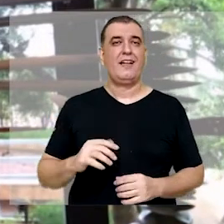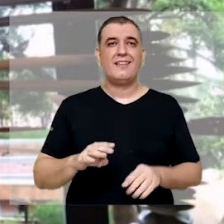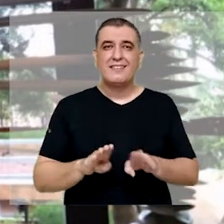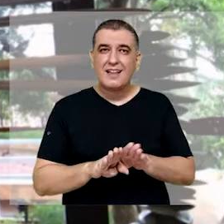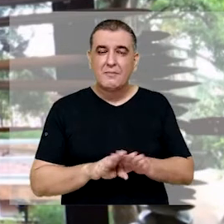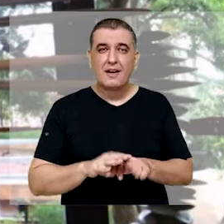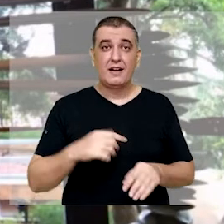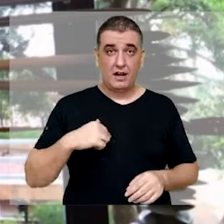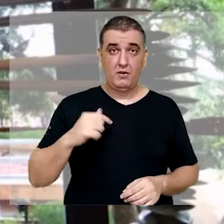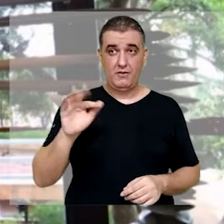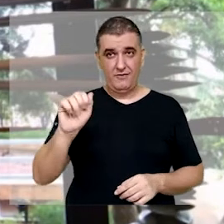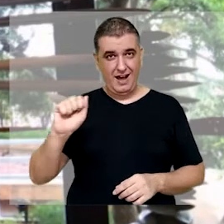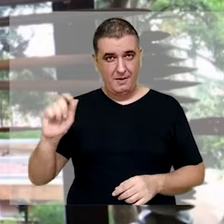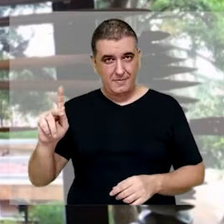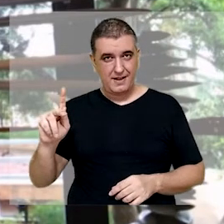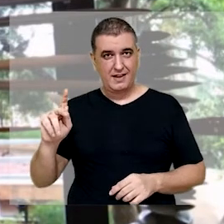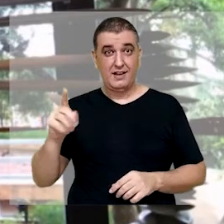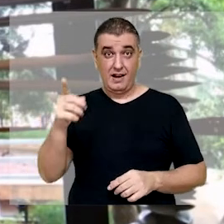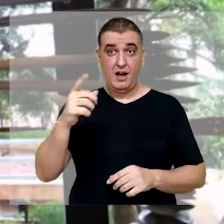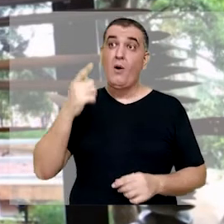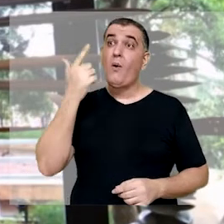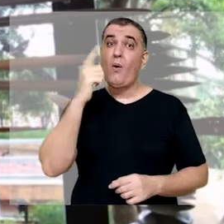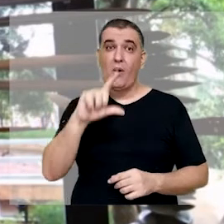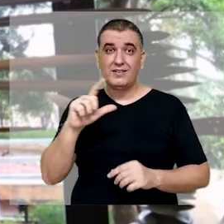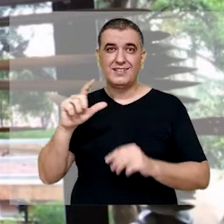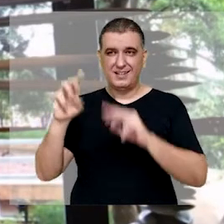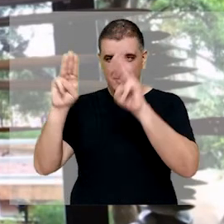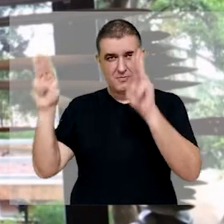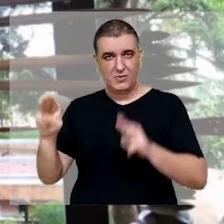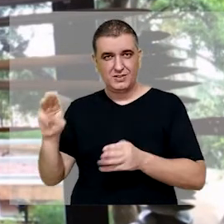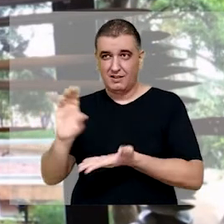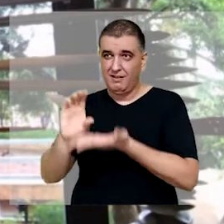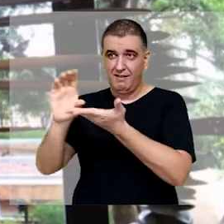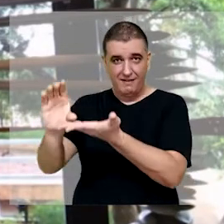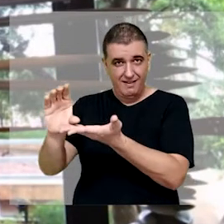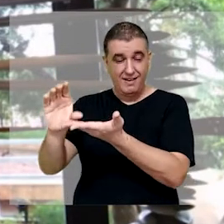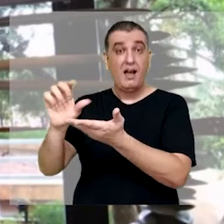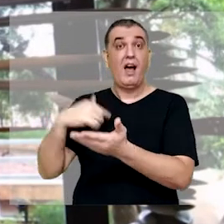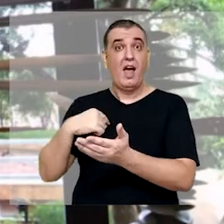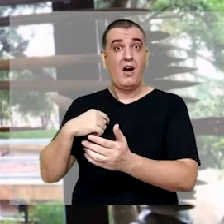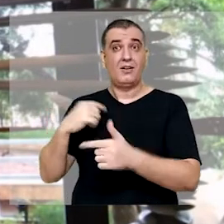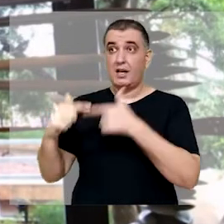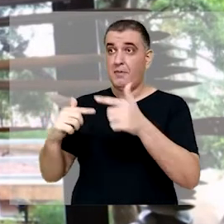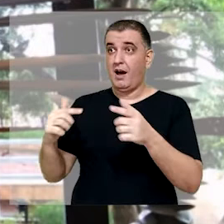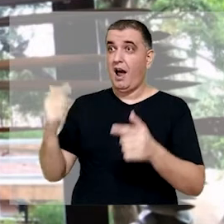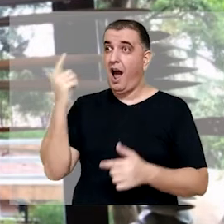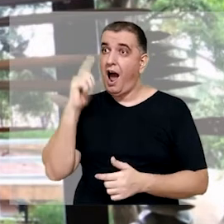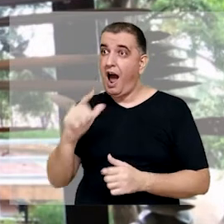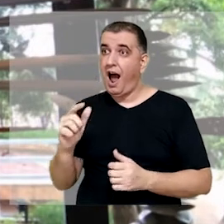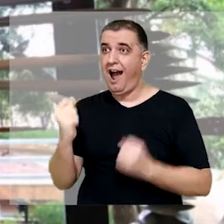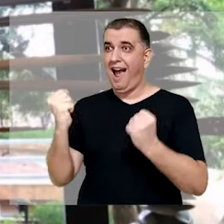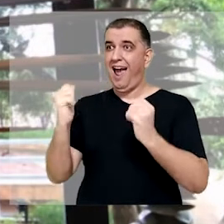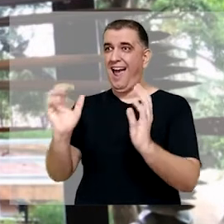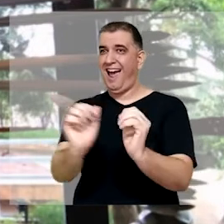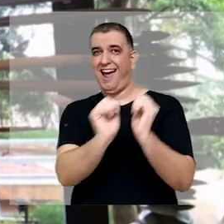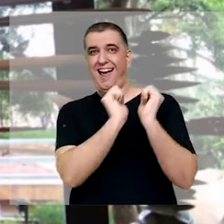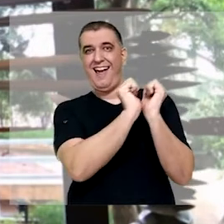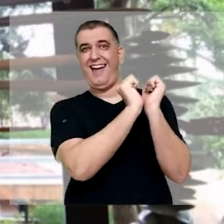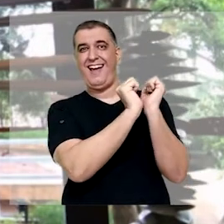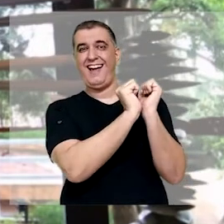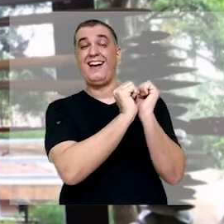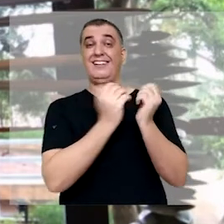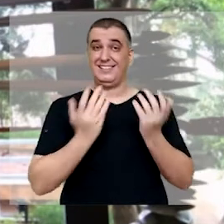Enquanto eu estava na FAP, tive premiações no Museu de Arte Contemporânea de São Paulo, eu mandava meu